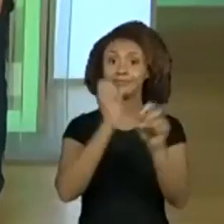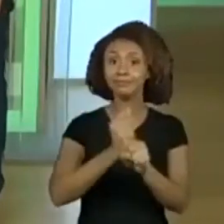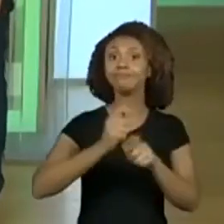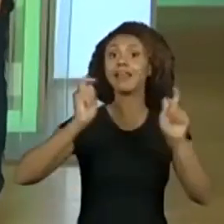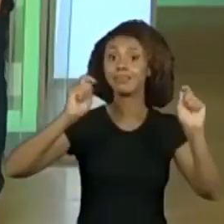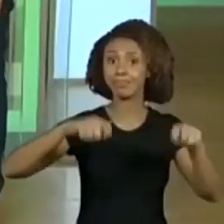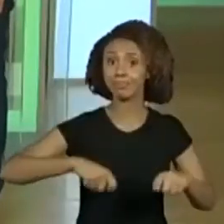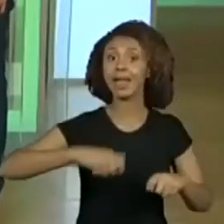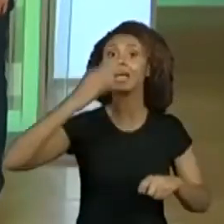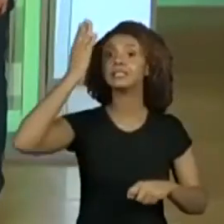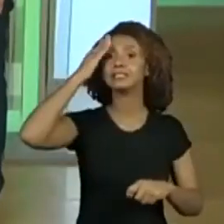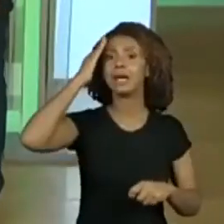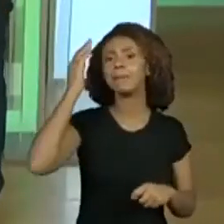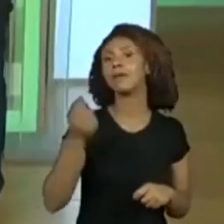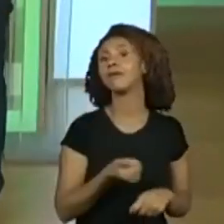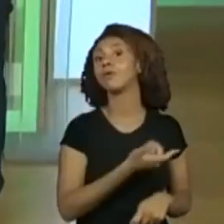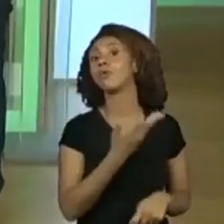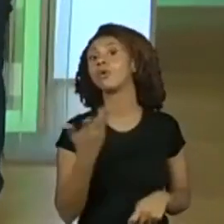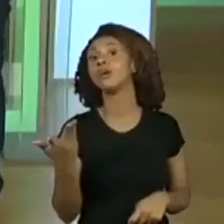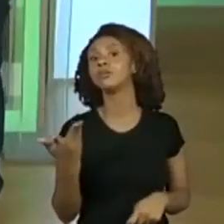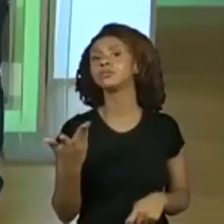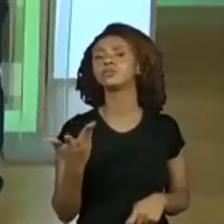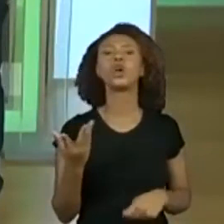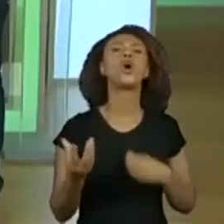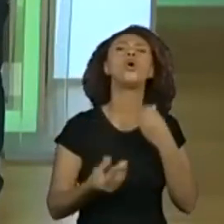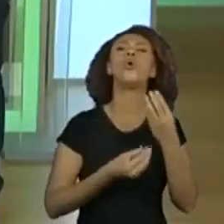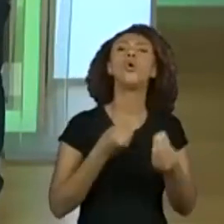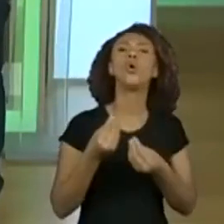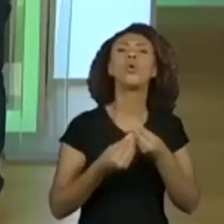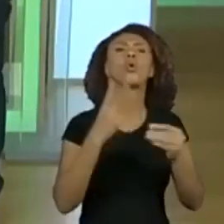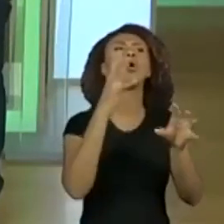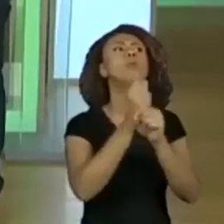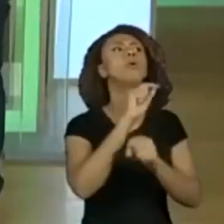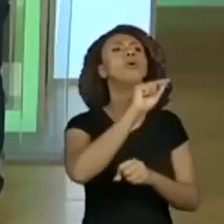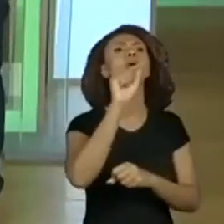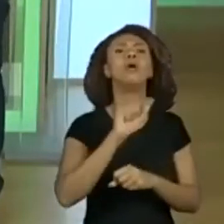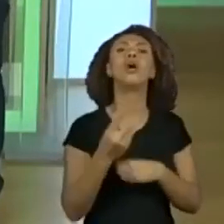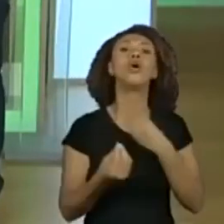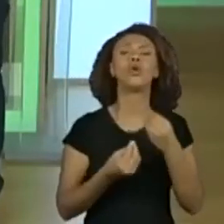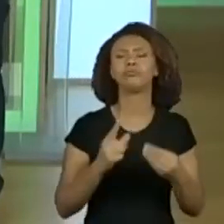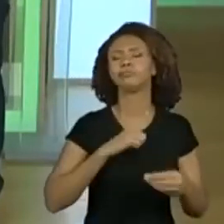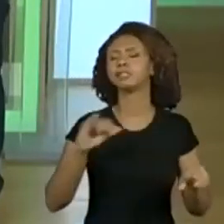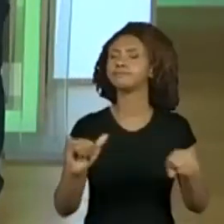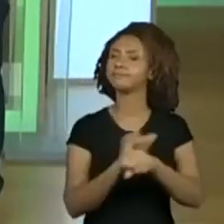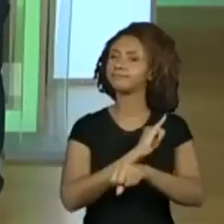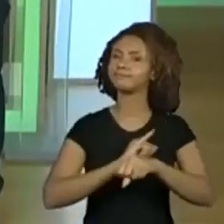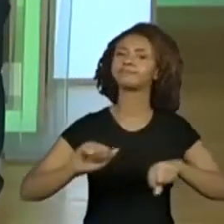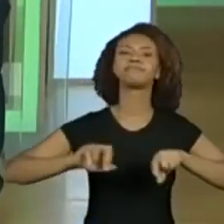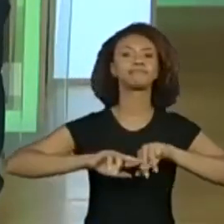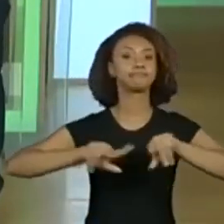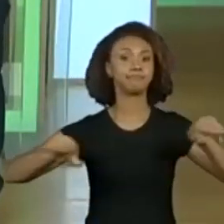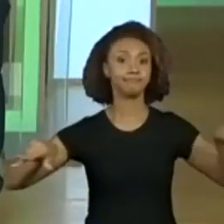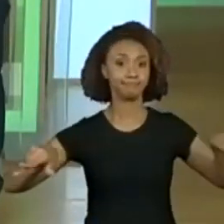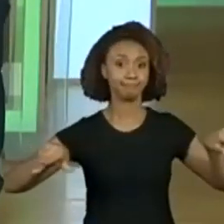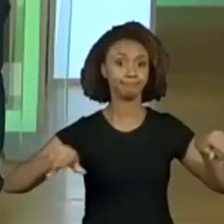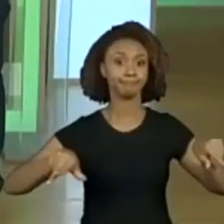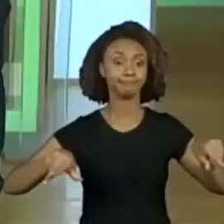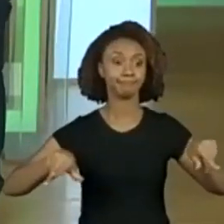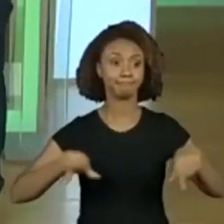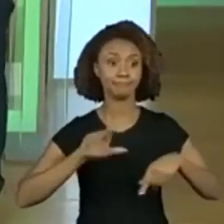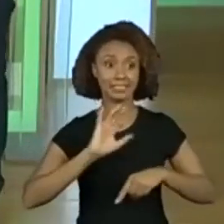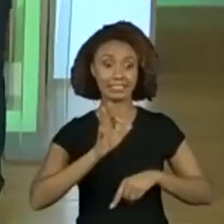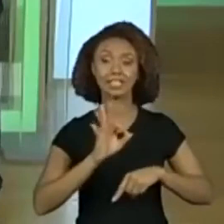alguns Ok E como que nós podemos contar de diversas formas não é professor Joelson Sim nós já